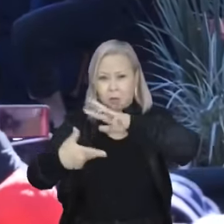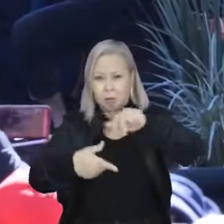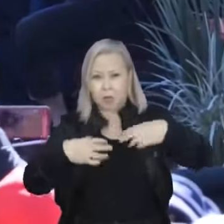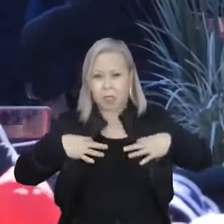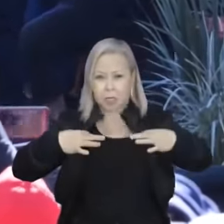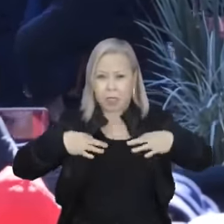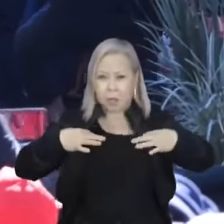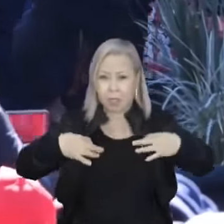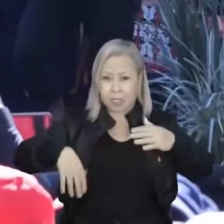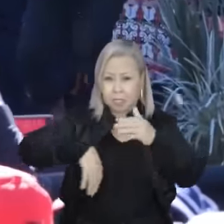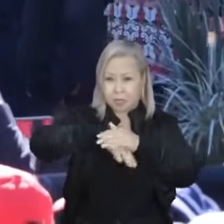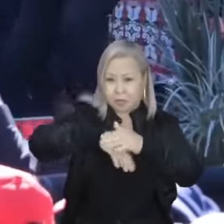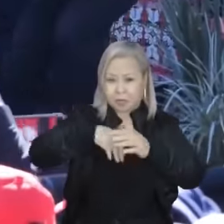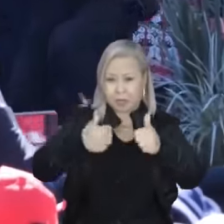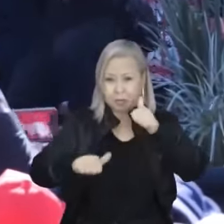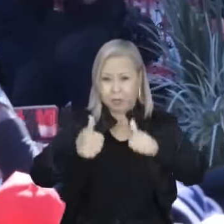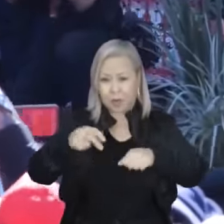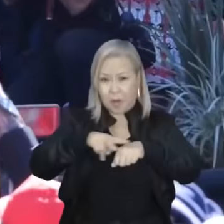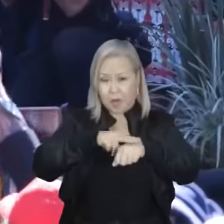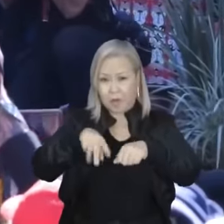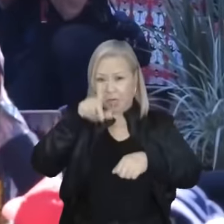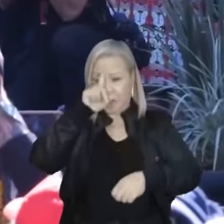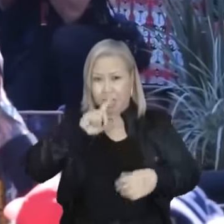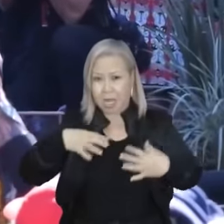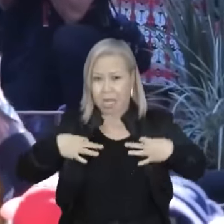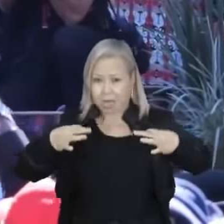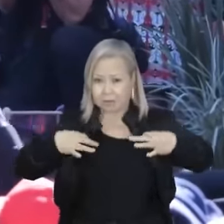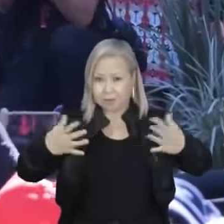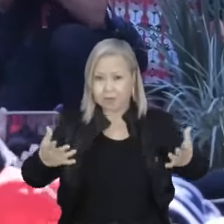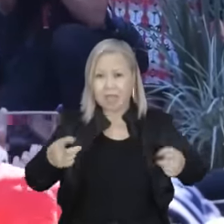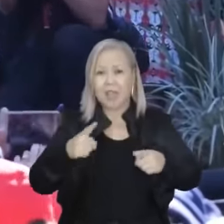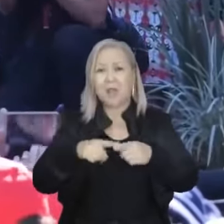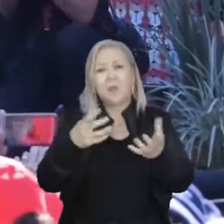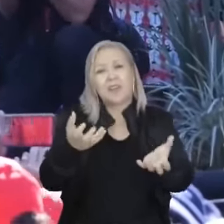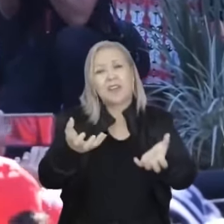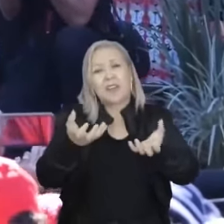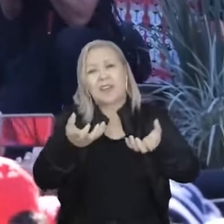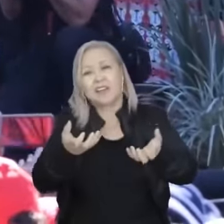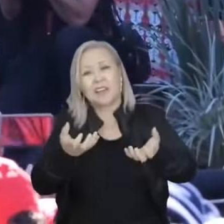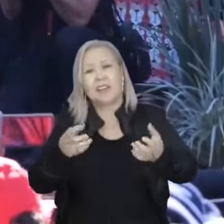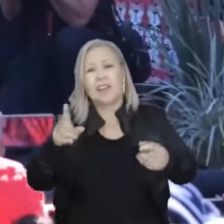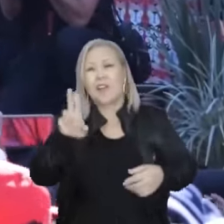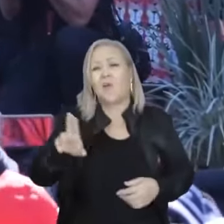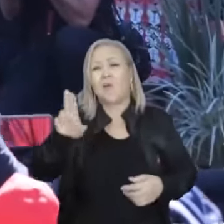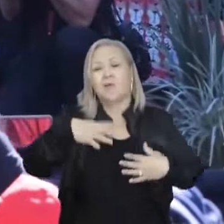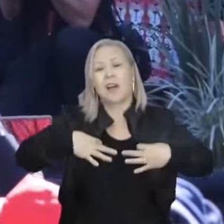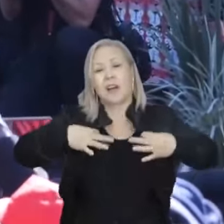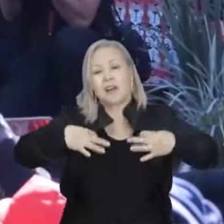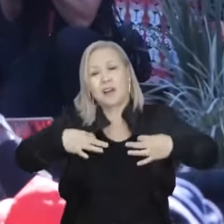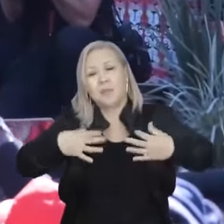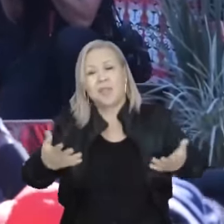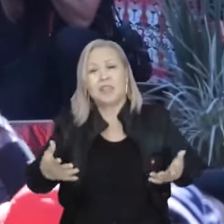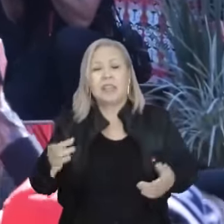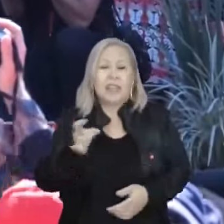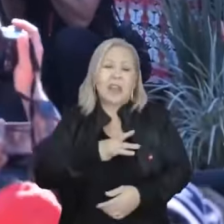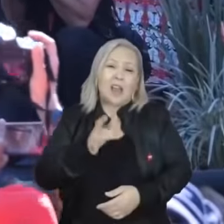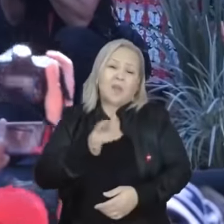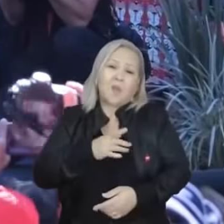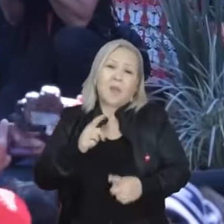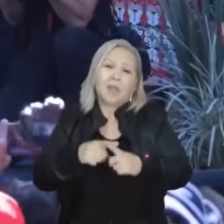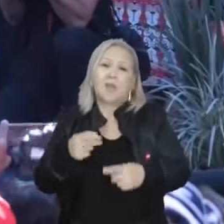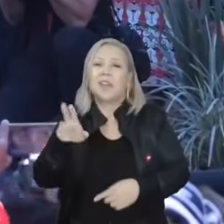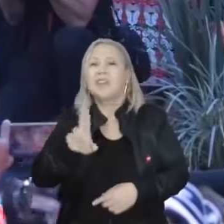verde e amarela? Porque ele queria utilizar a camisa e estava com medo porque quem usa é